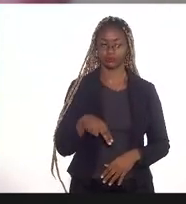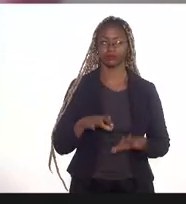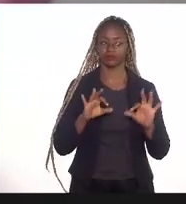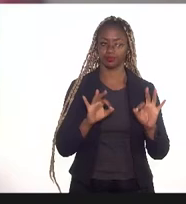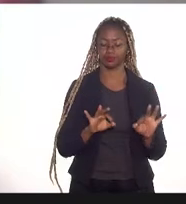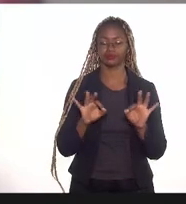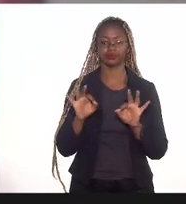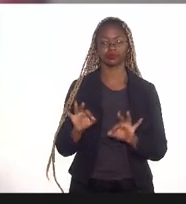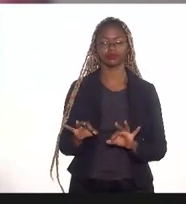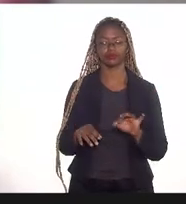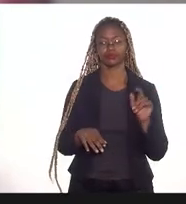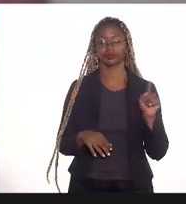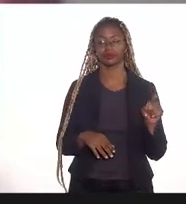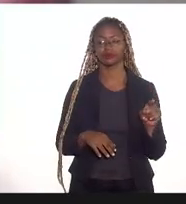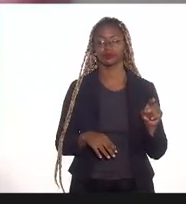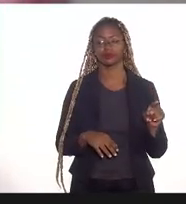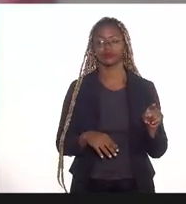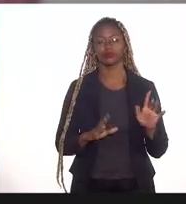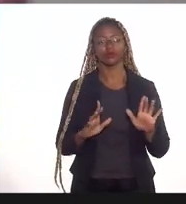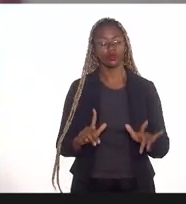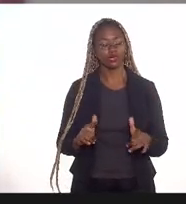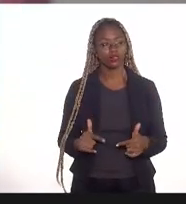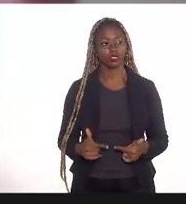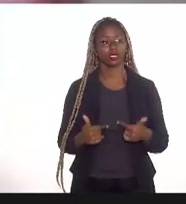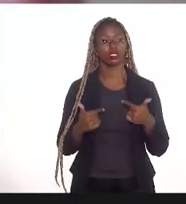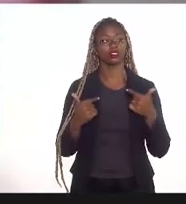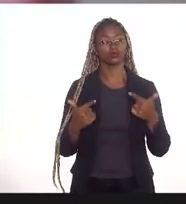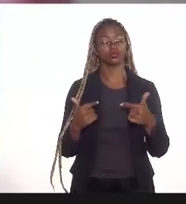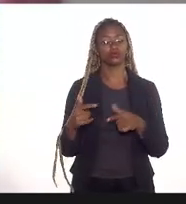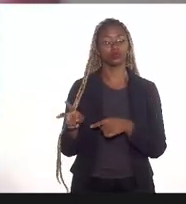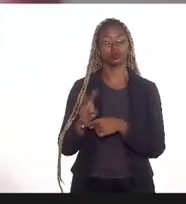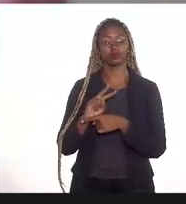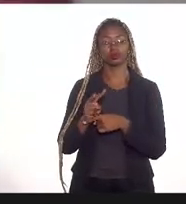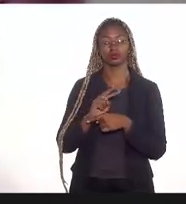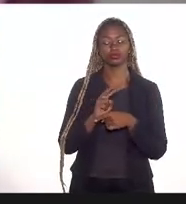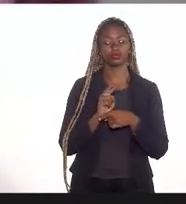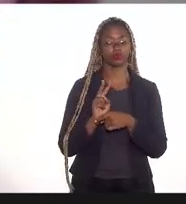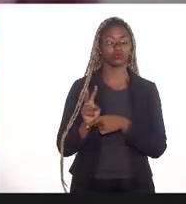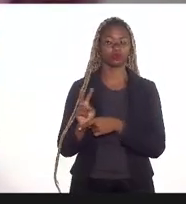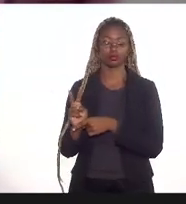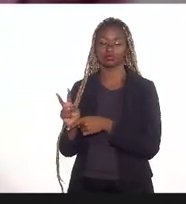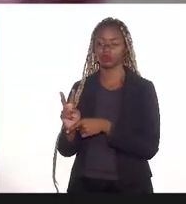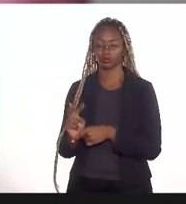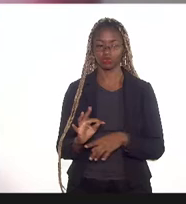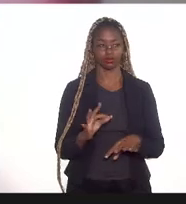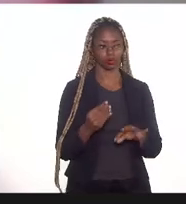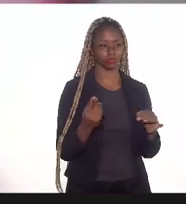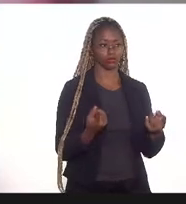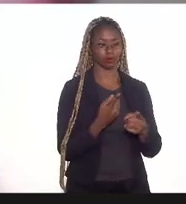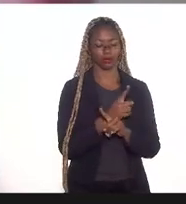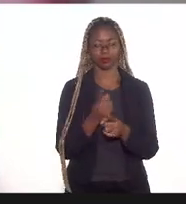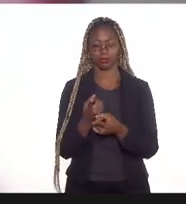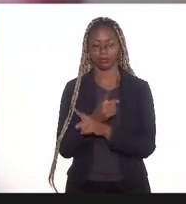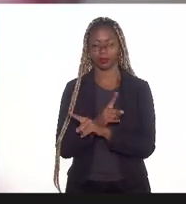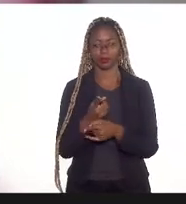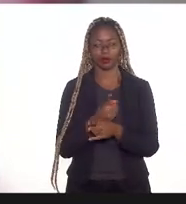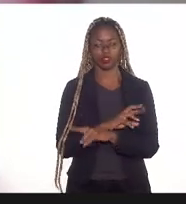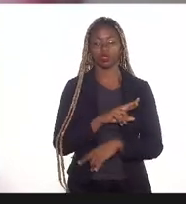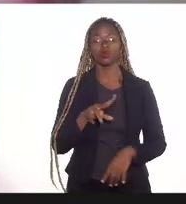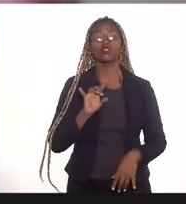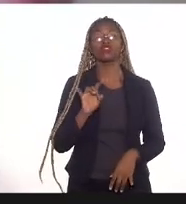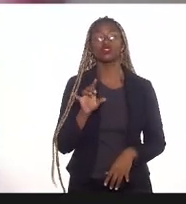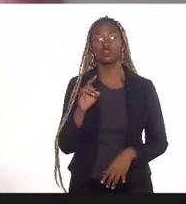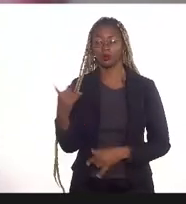justamente atua no monitoramento dessas contrapartidas, não necessariamente aquelas de natureza fiscal